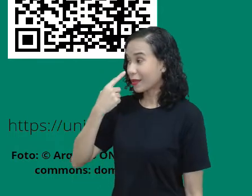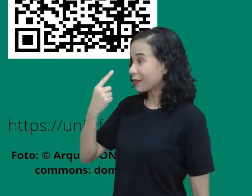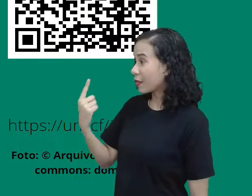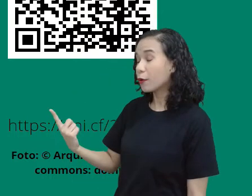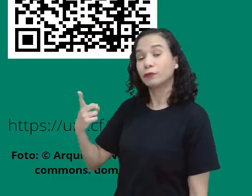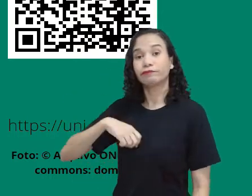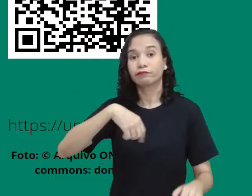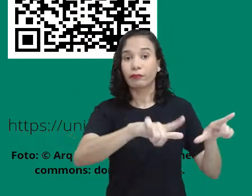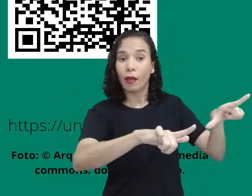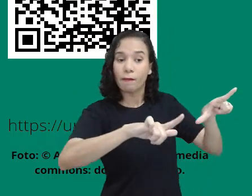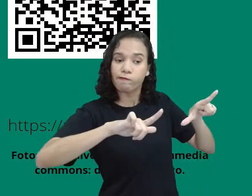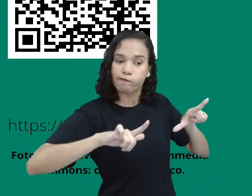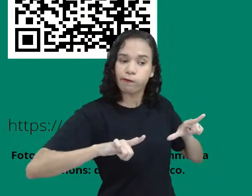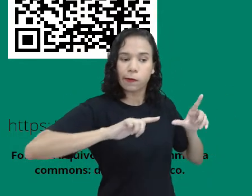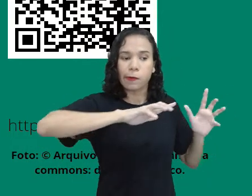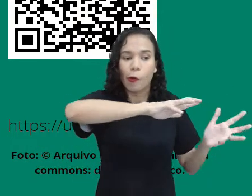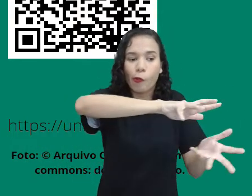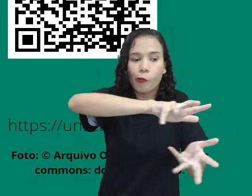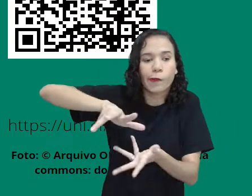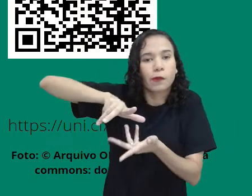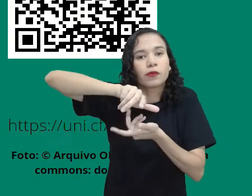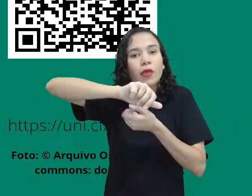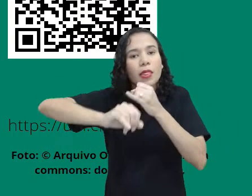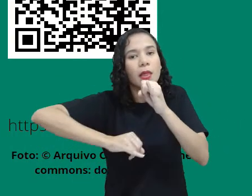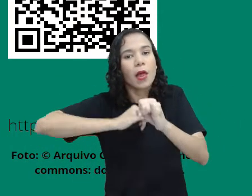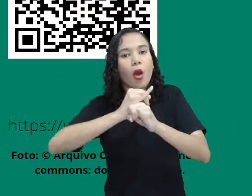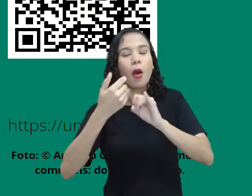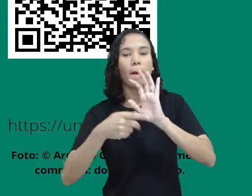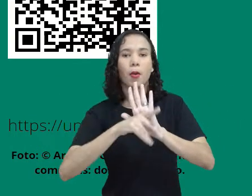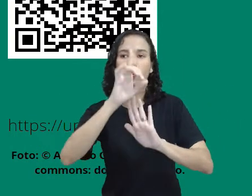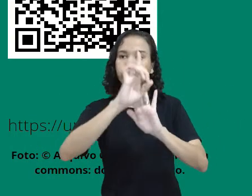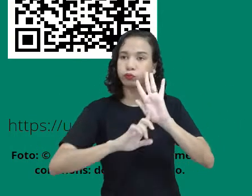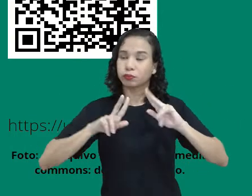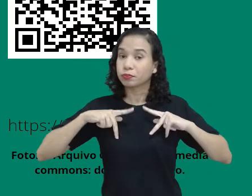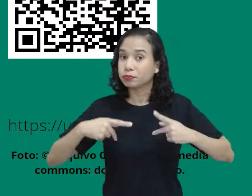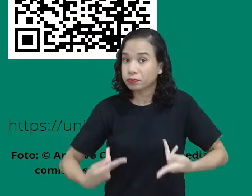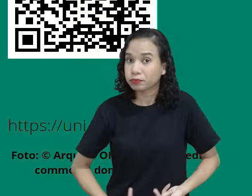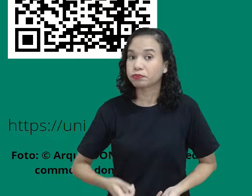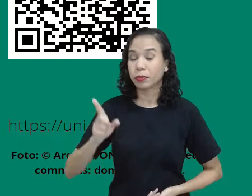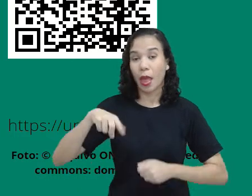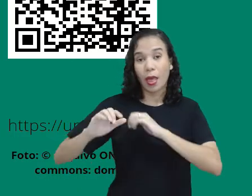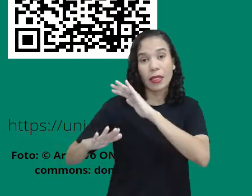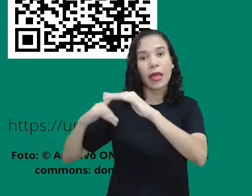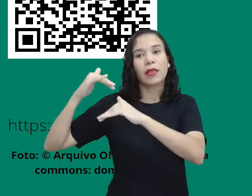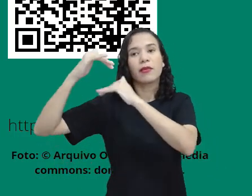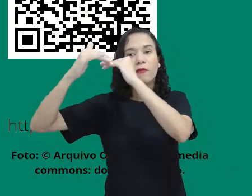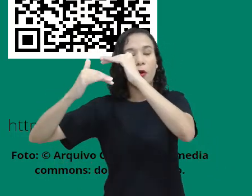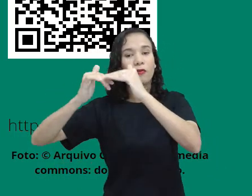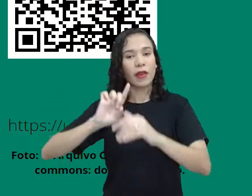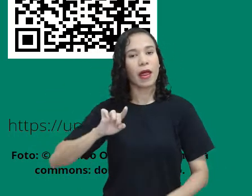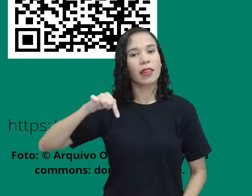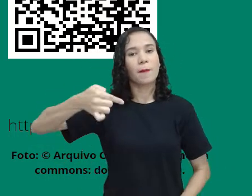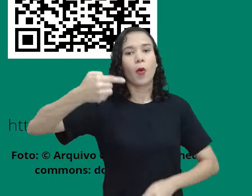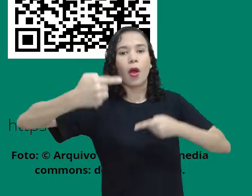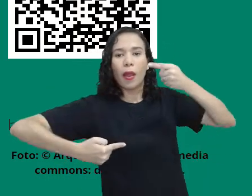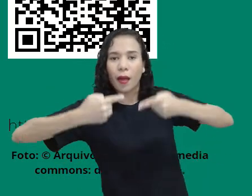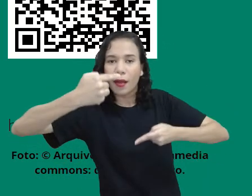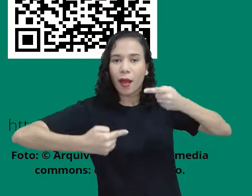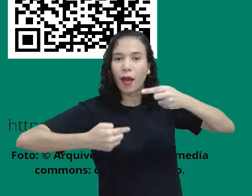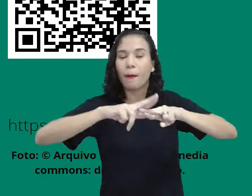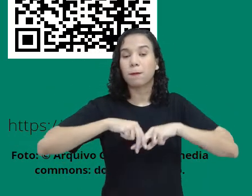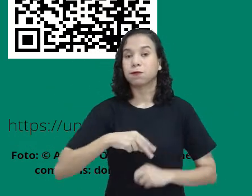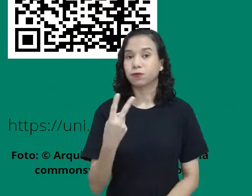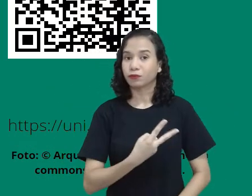essa Declaração Universal dos Direitos Humanos, ela foi desenvolvida no pós-guerra, né? Então, a Segunda